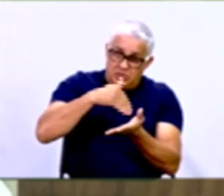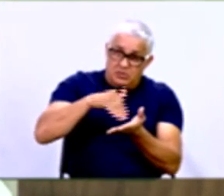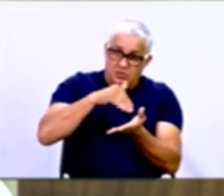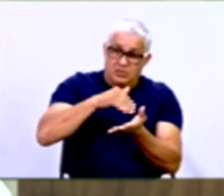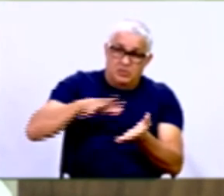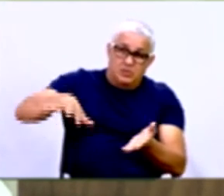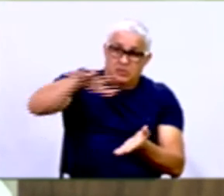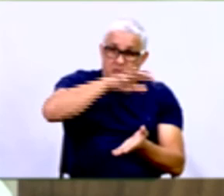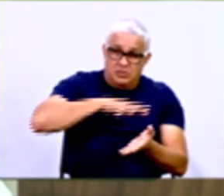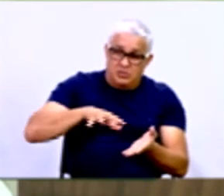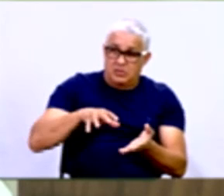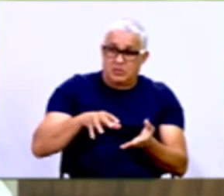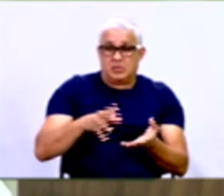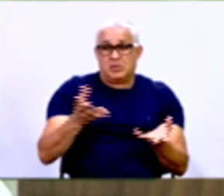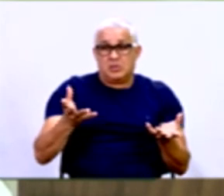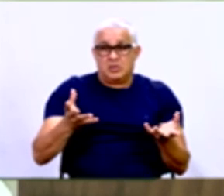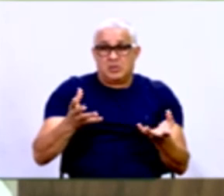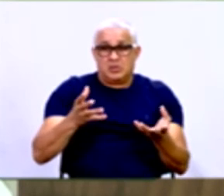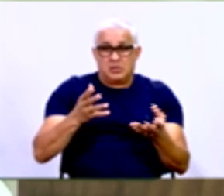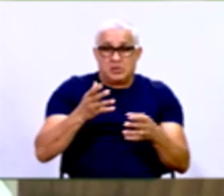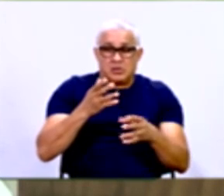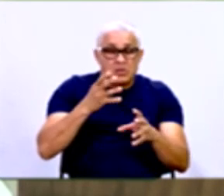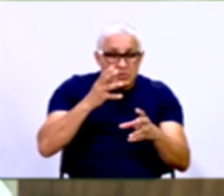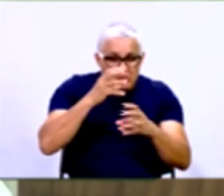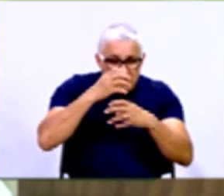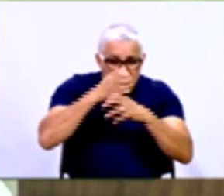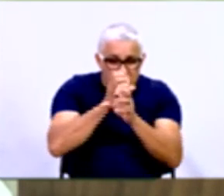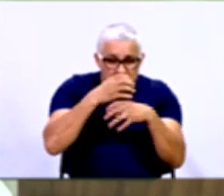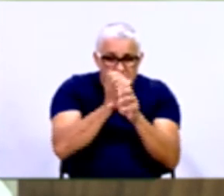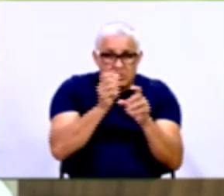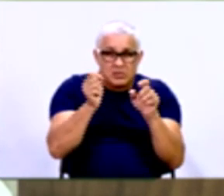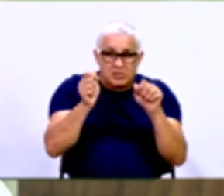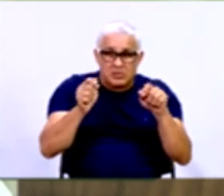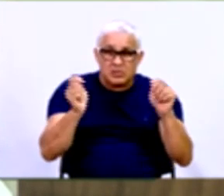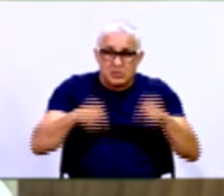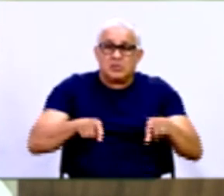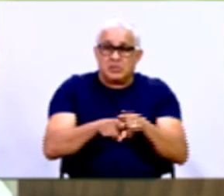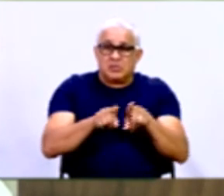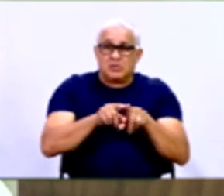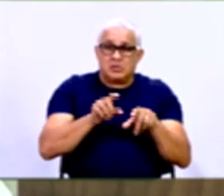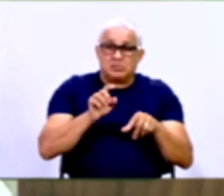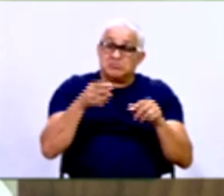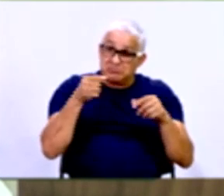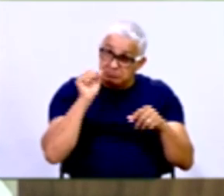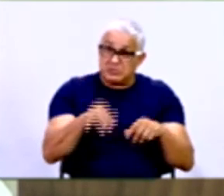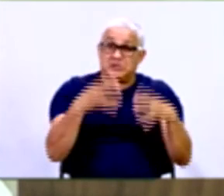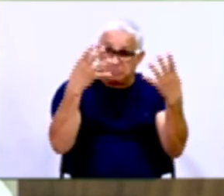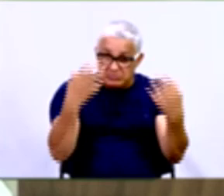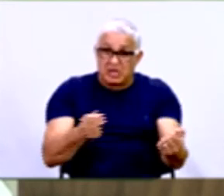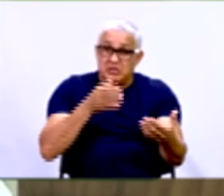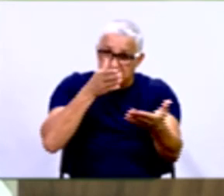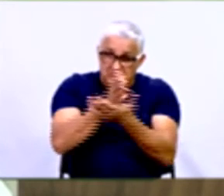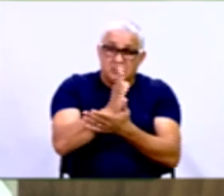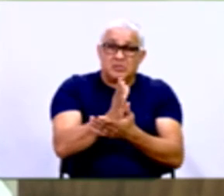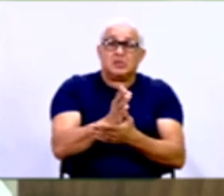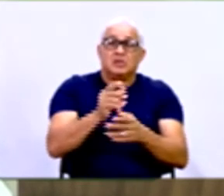amostras de equipamentos, submeter a teste para ver se eles atendem às especificações e só aí ela vai emitir aquele certificado de